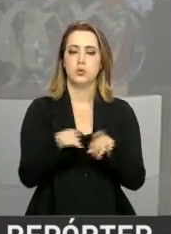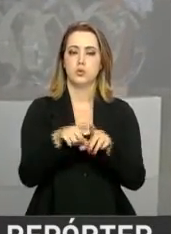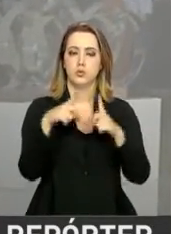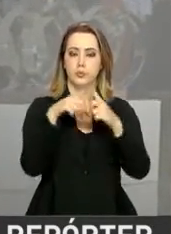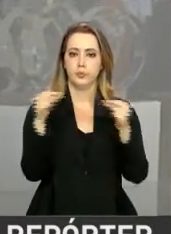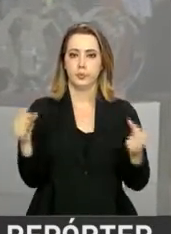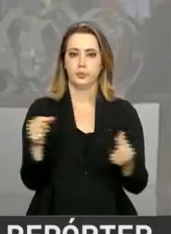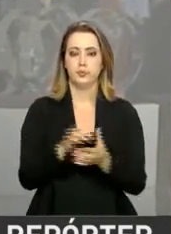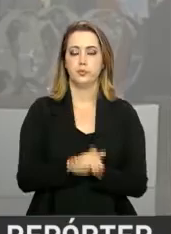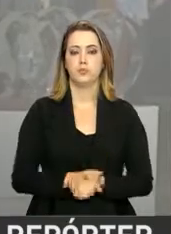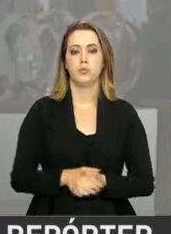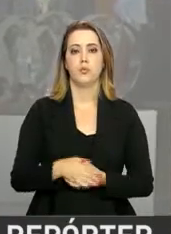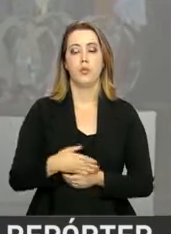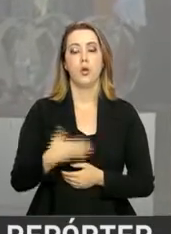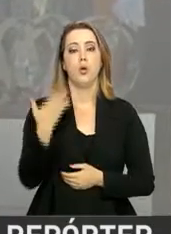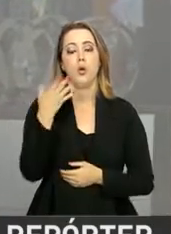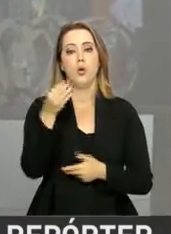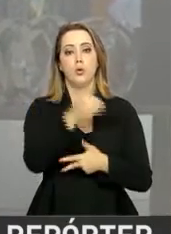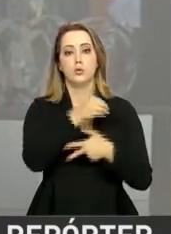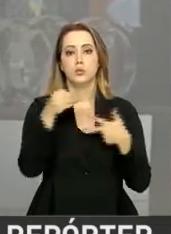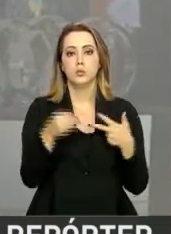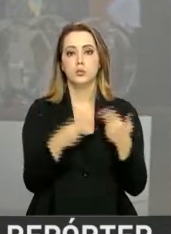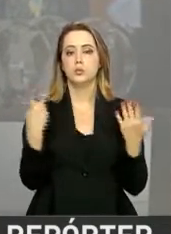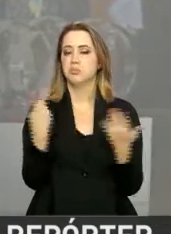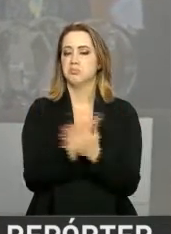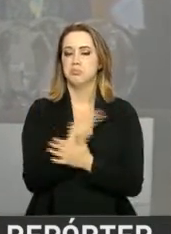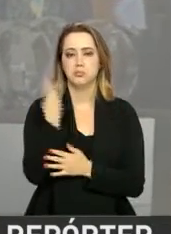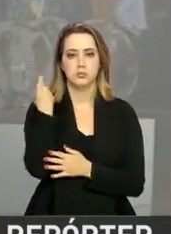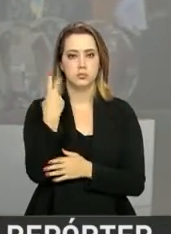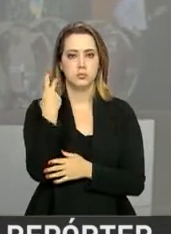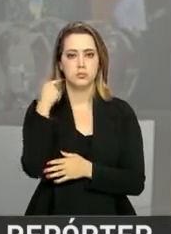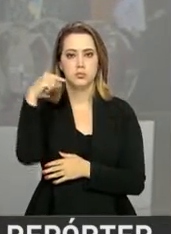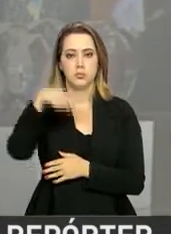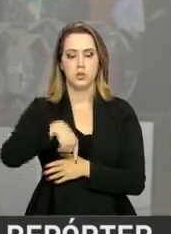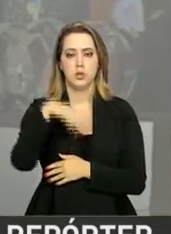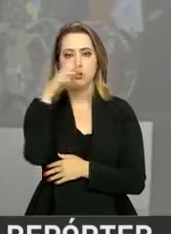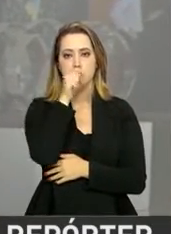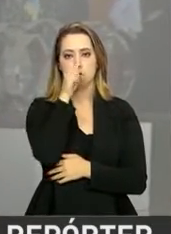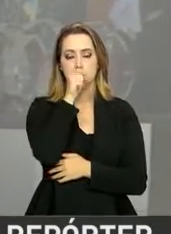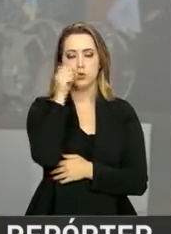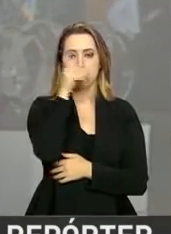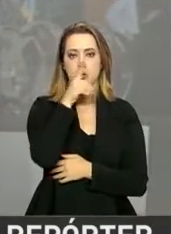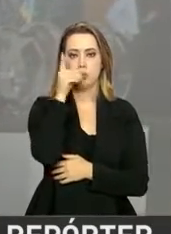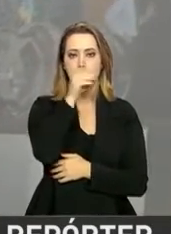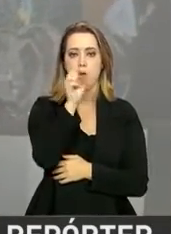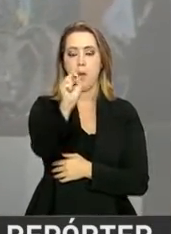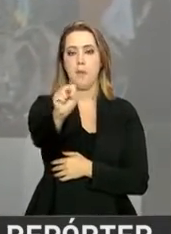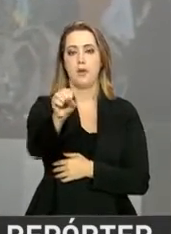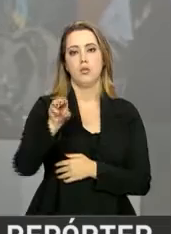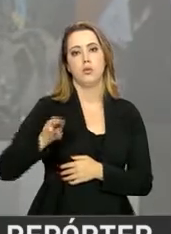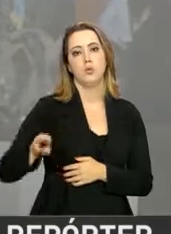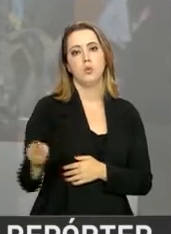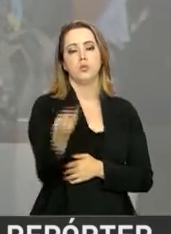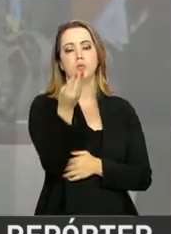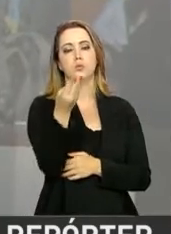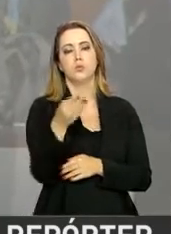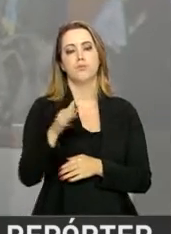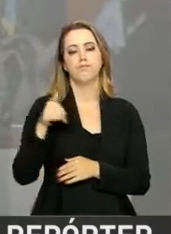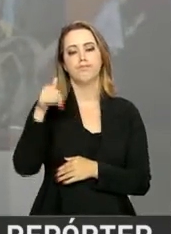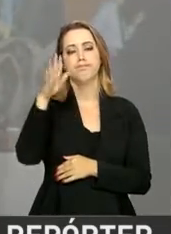federal o enem ocorre normalmente neste final de semana para 8 milhões e trezentos e oitenta e seis mil